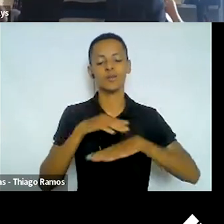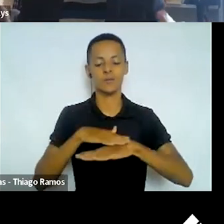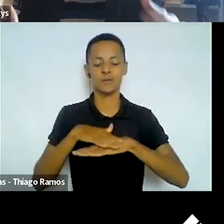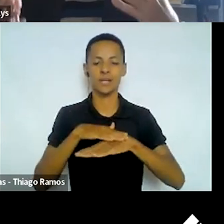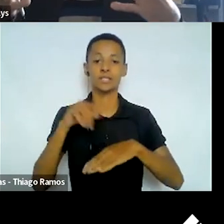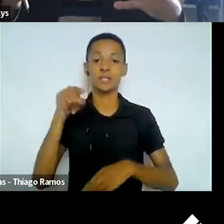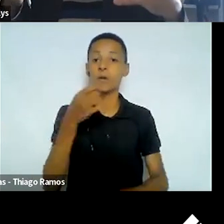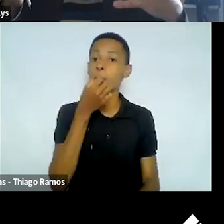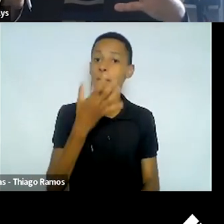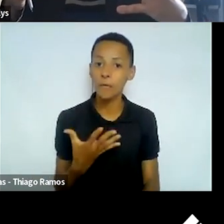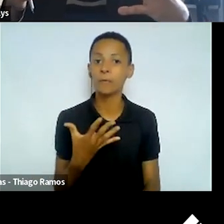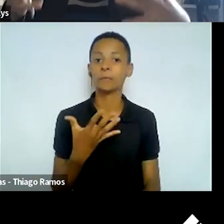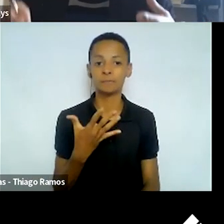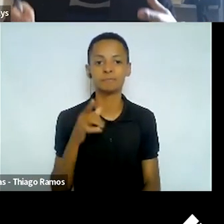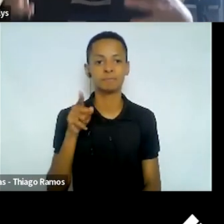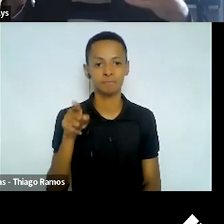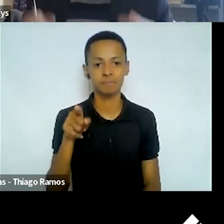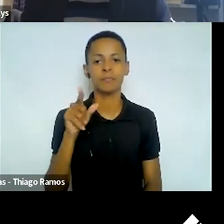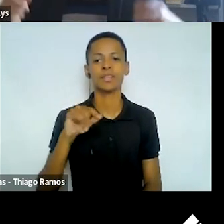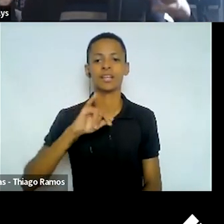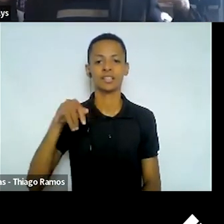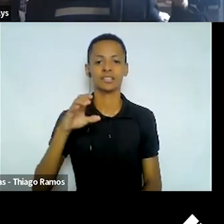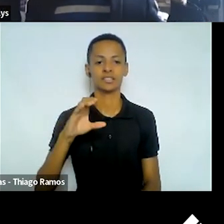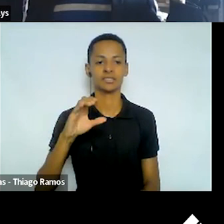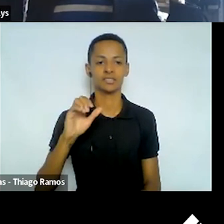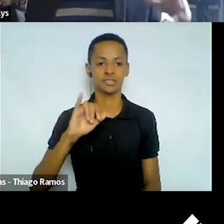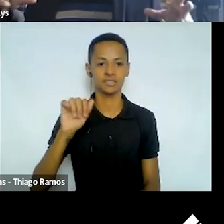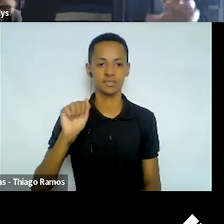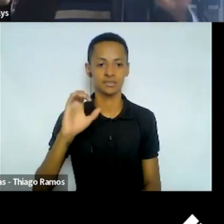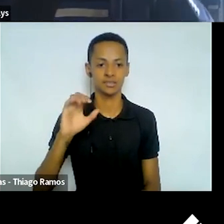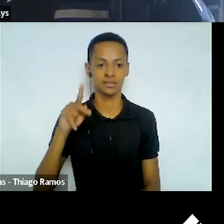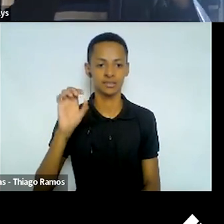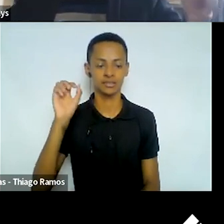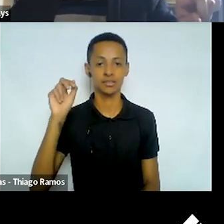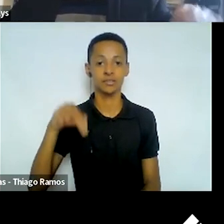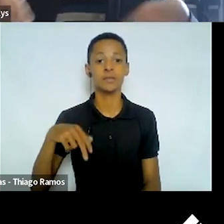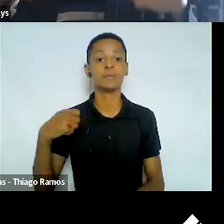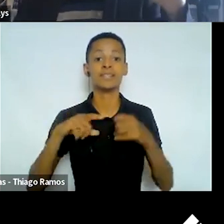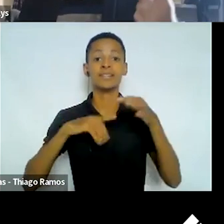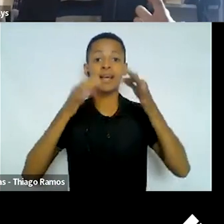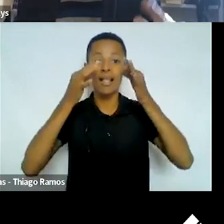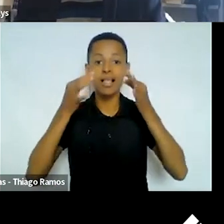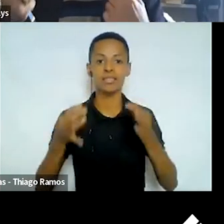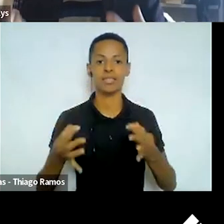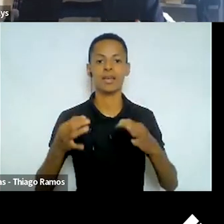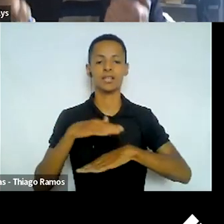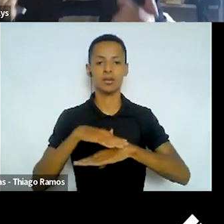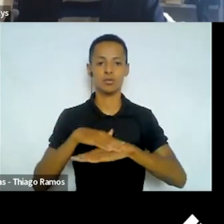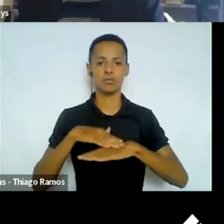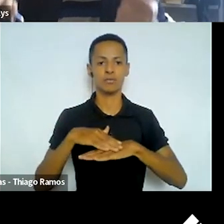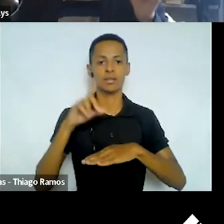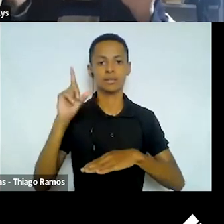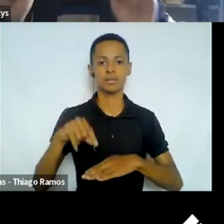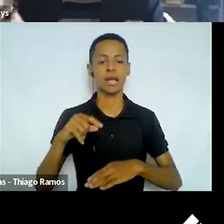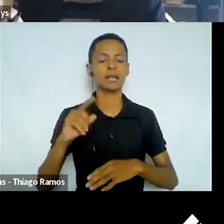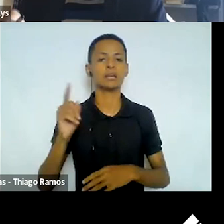bom. O Jackson tem toda a razão, a gente tem que estar atento para que essa conversa, mais uma vez, não negocie nossos